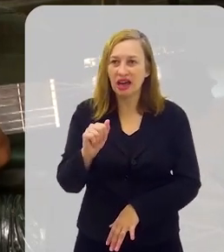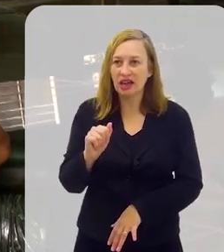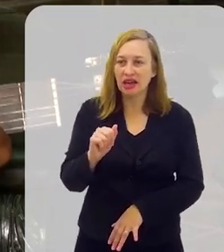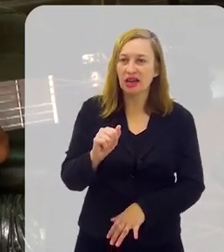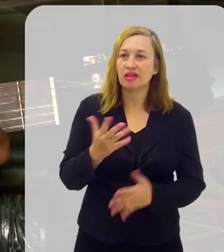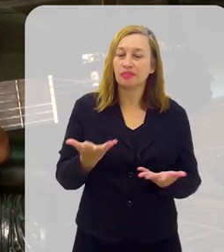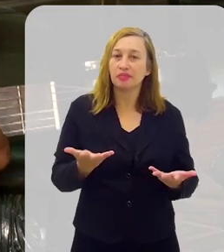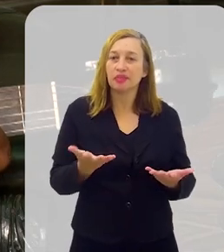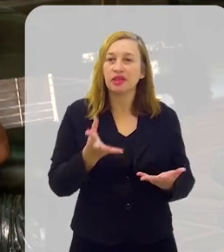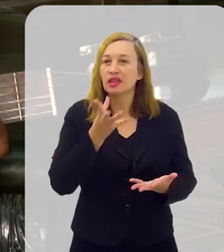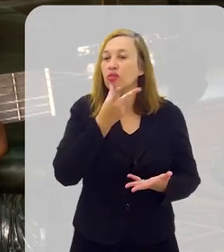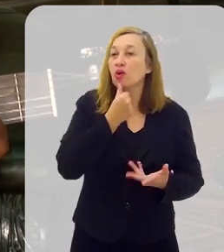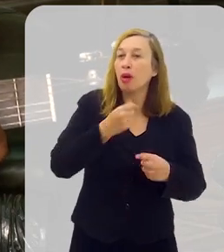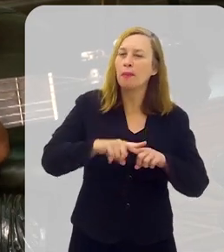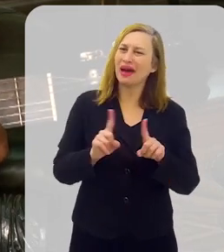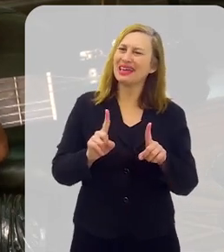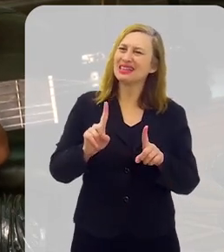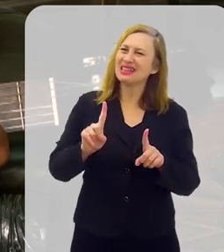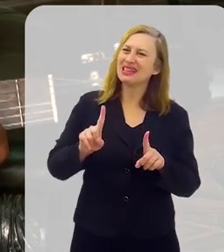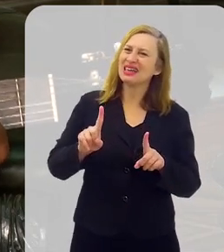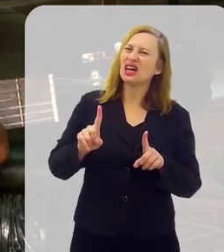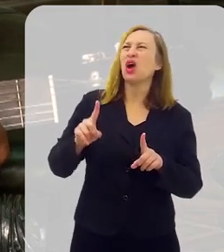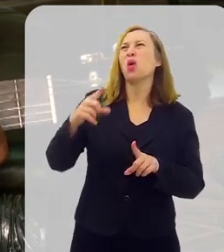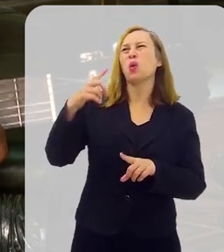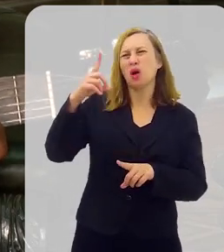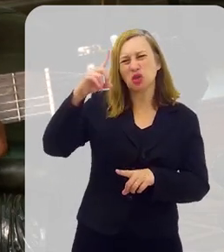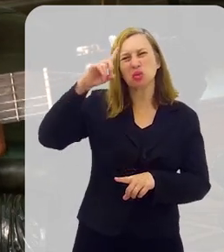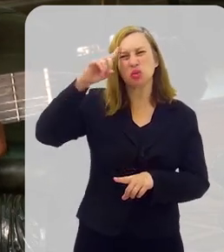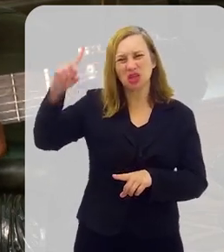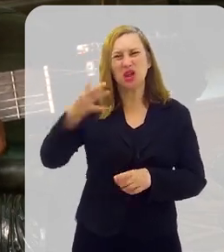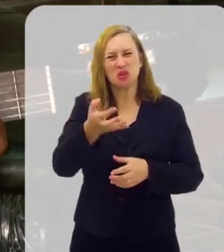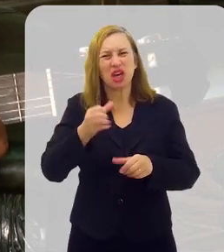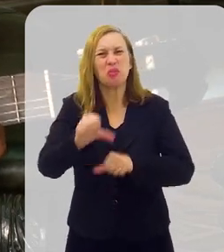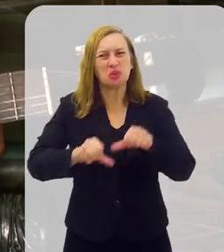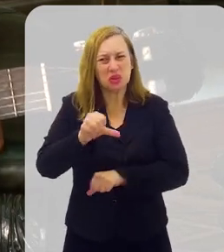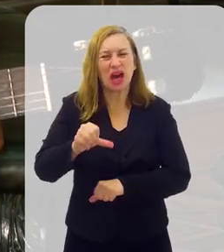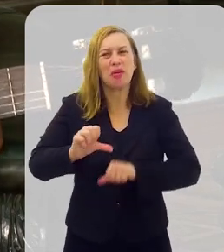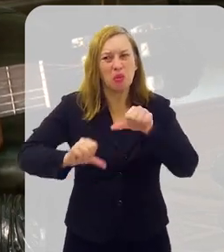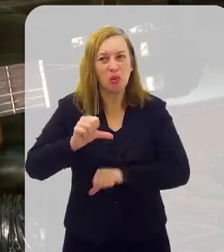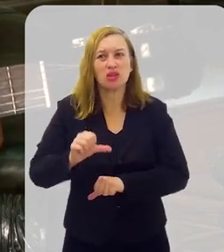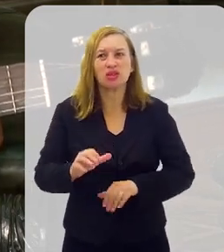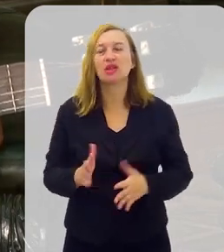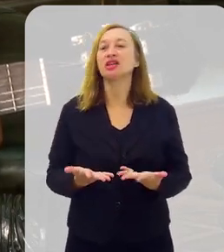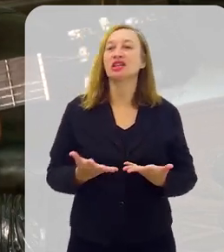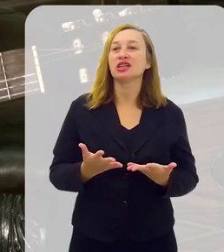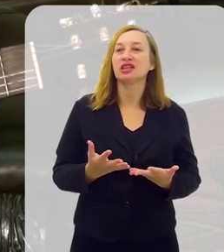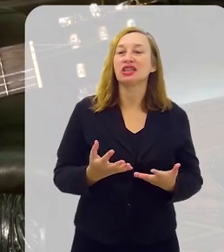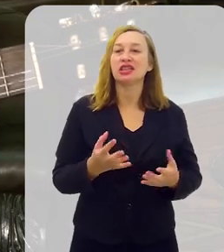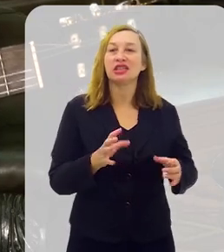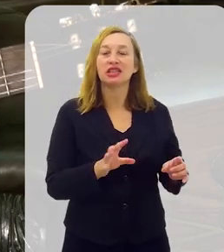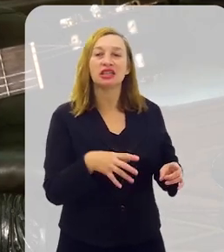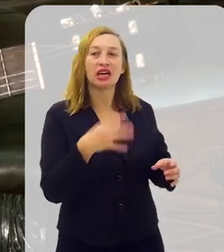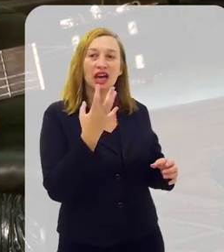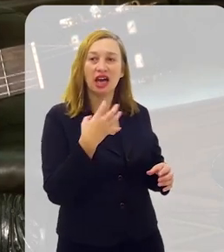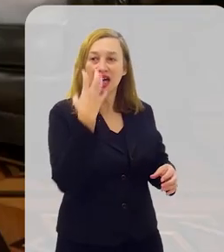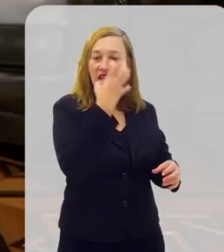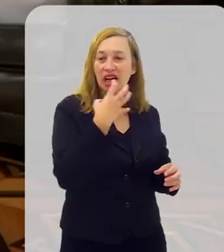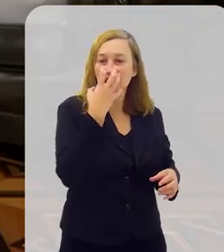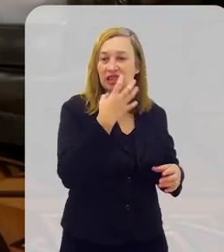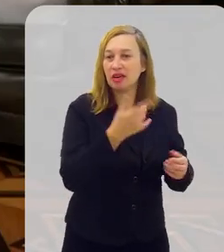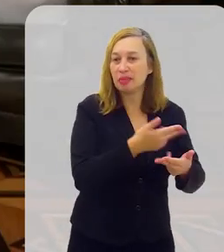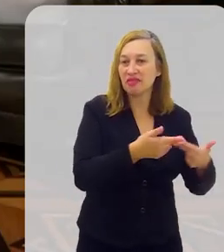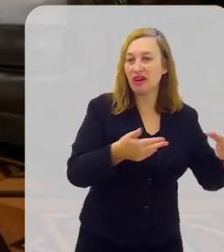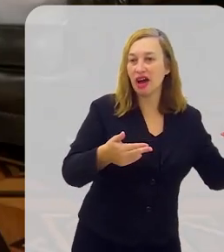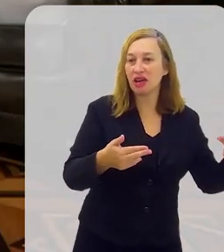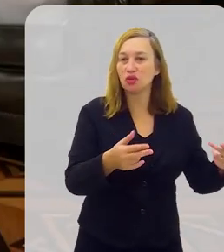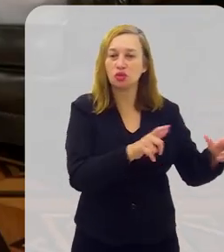um chorinho de amor, e no final dizia, a Portela demorou, mas abalou. Mas aí, Julião. Tu mudou. Quando Deus